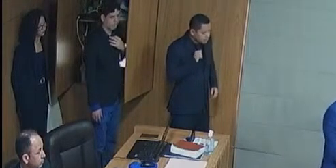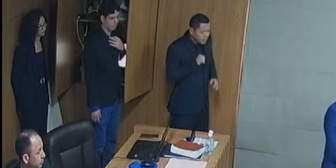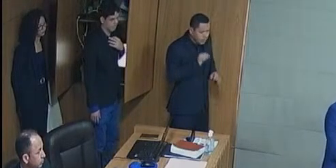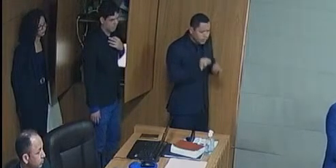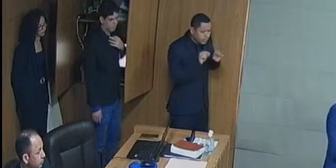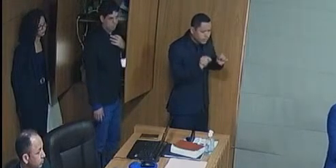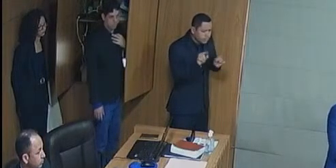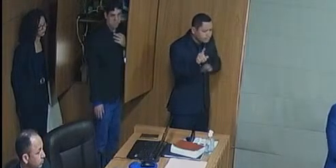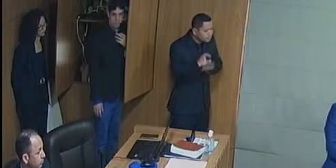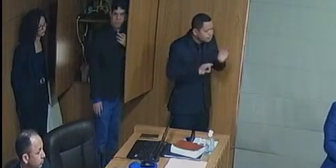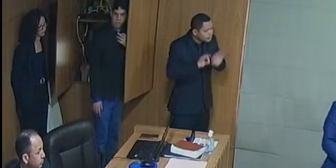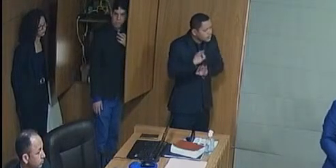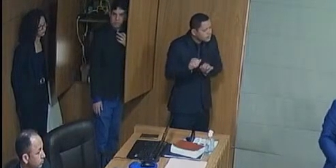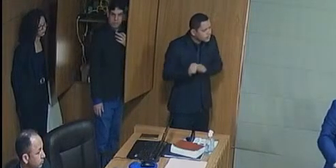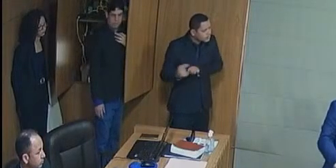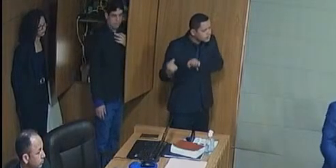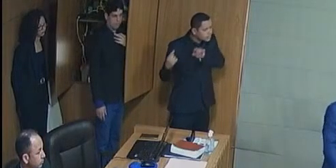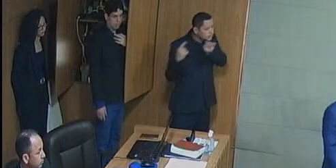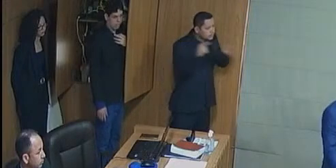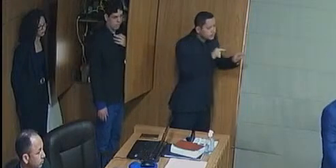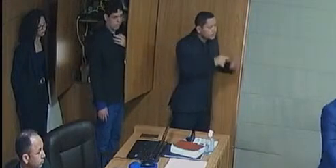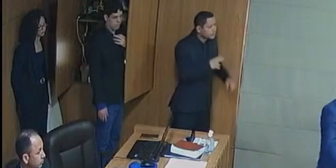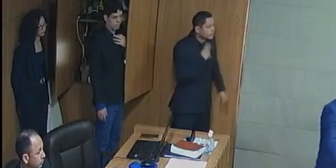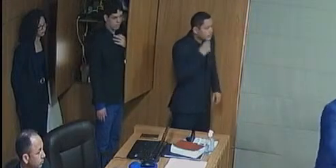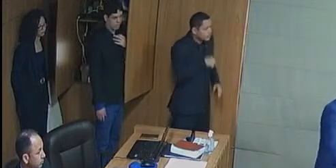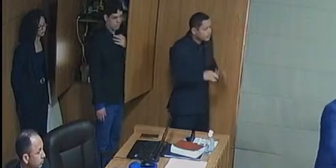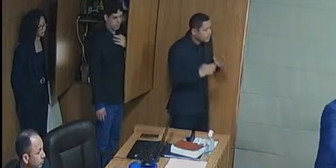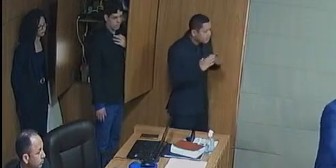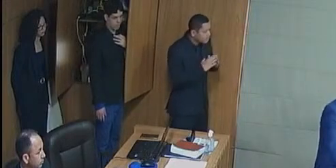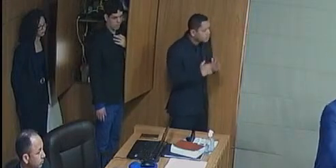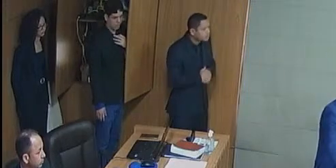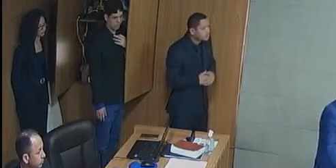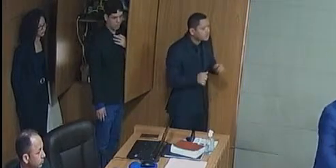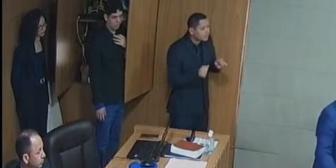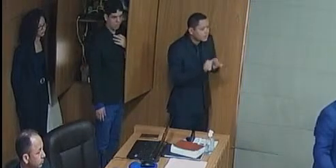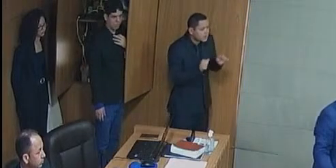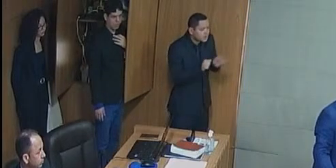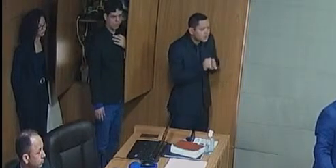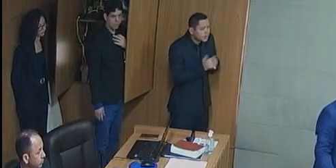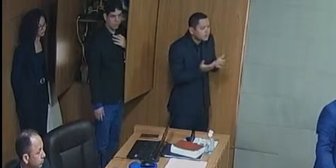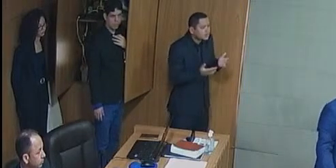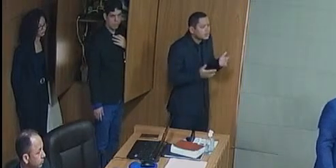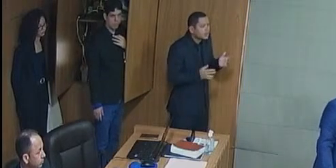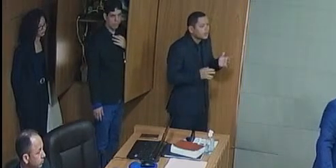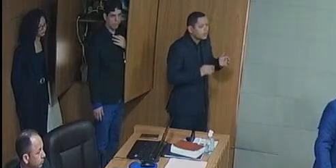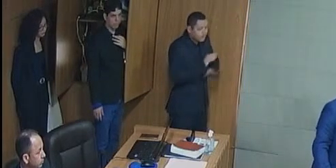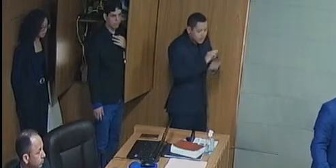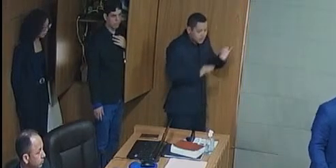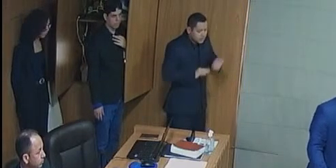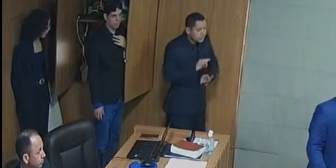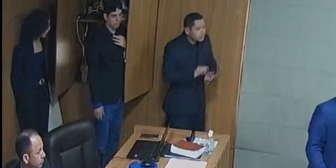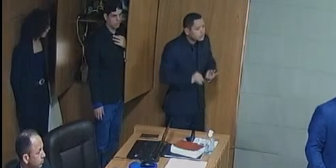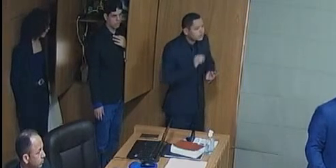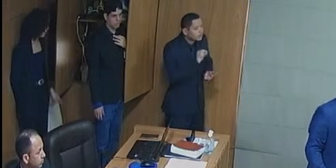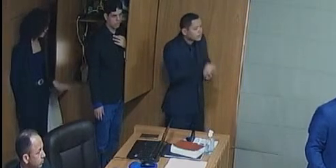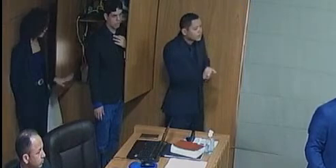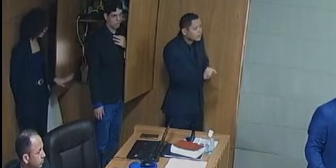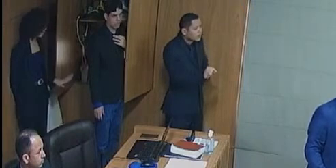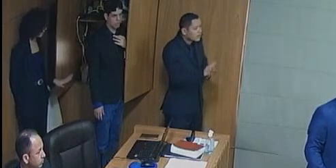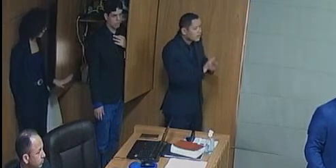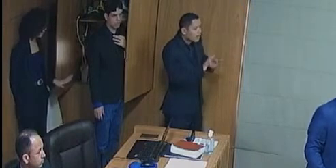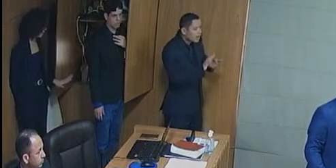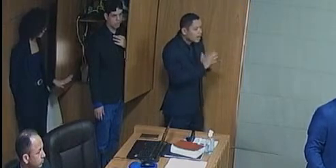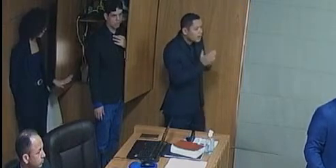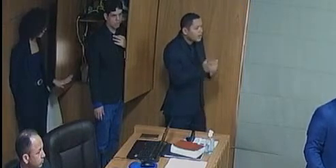se perseguisse os vereadores dessa casa para que se montasse uma operação para acabar com a